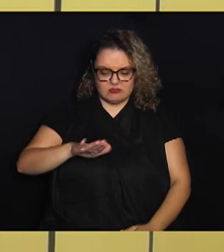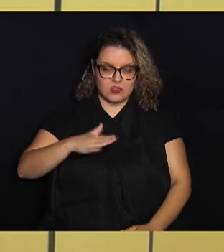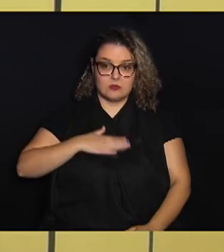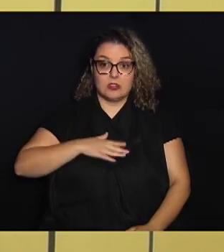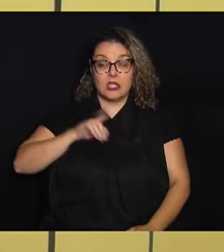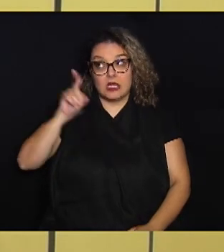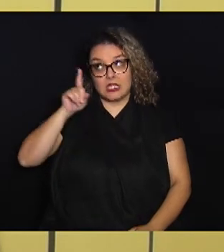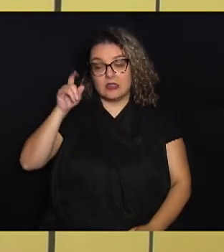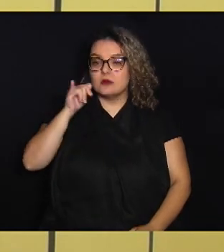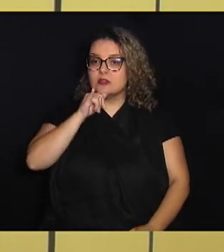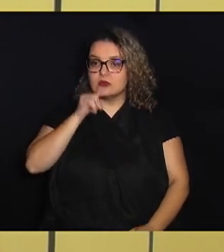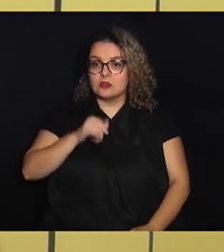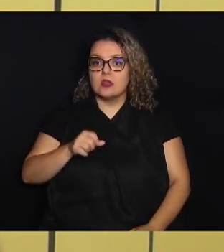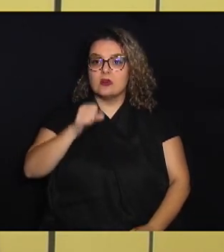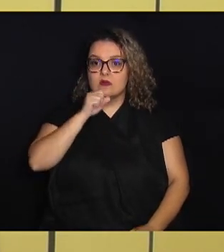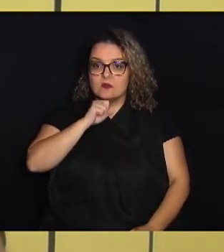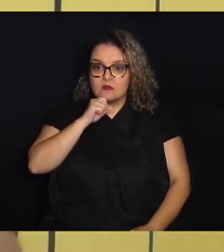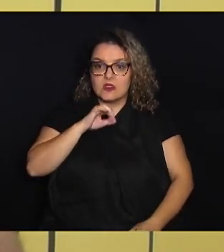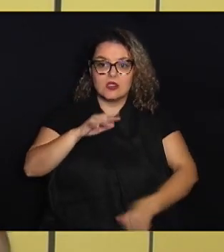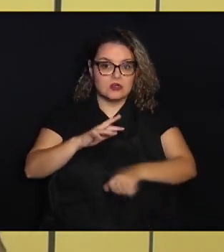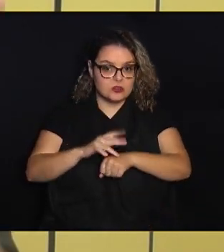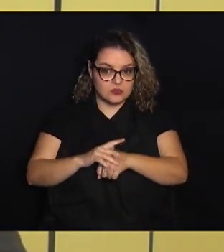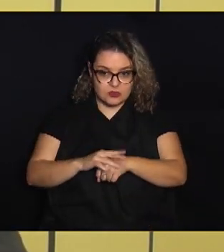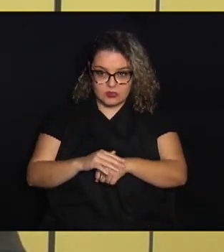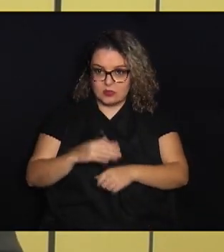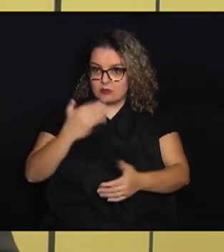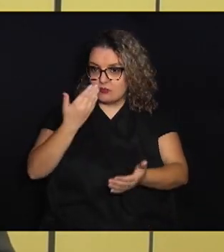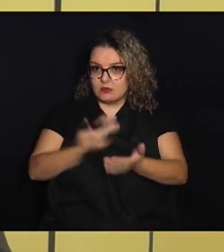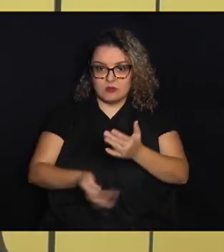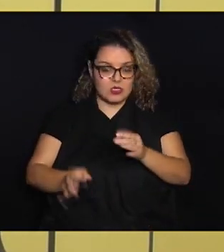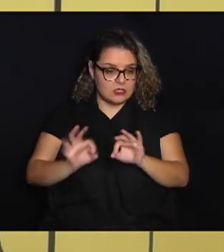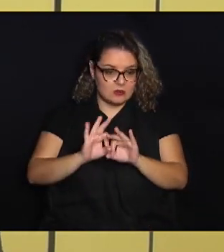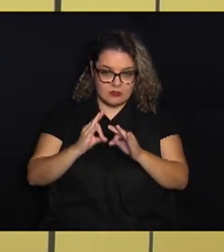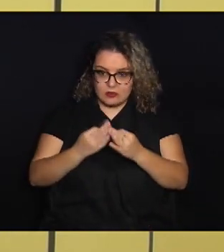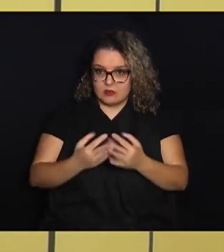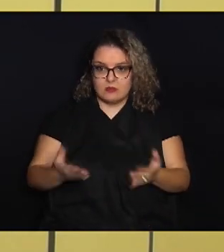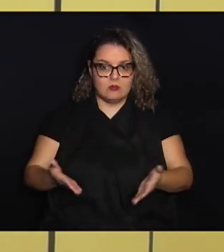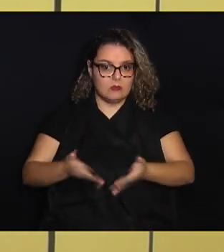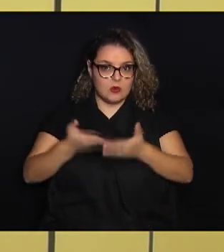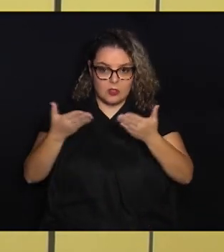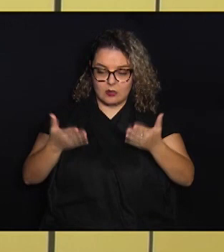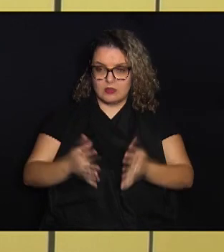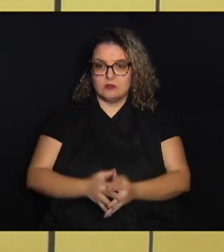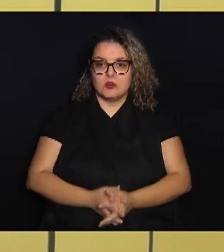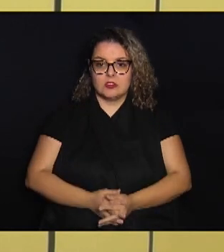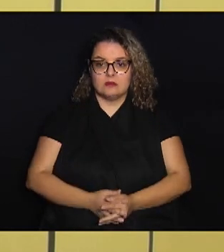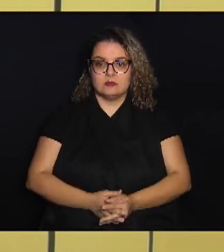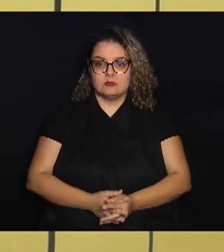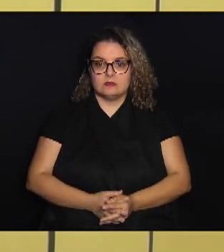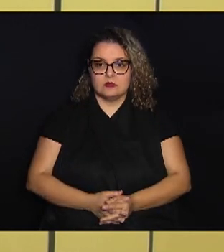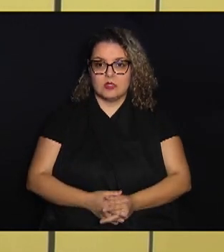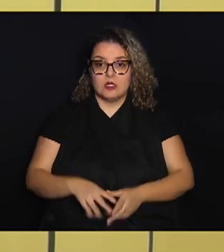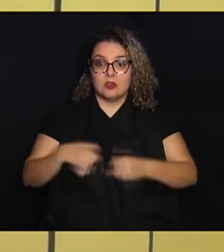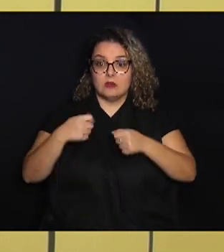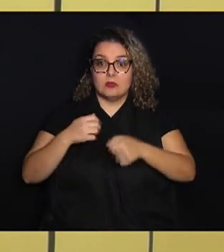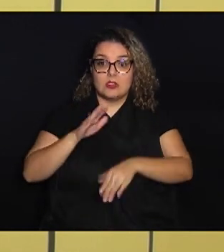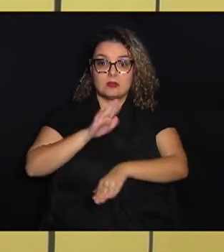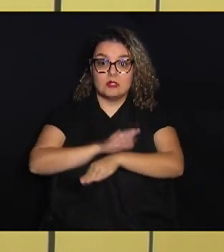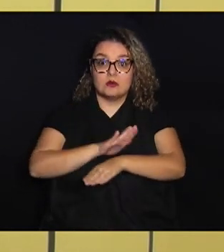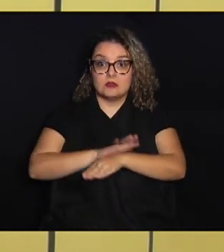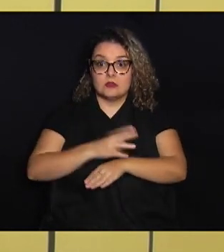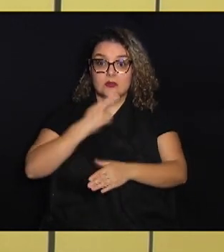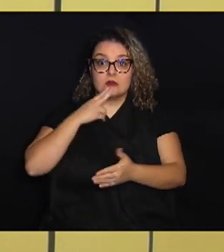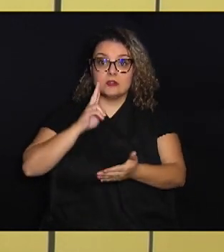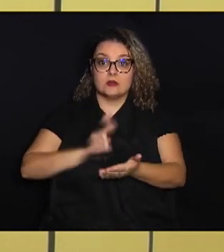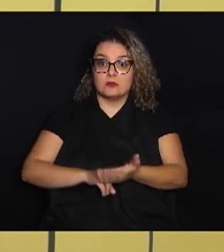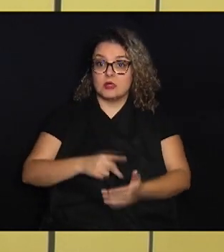Itália, velho, doente, perdeu a família, pobre. E ele precisava de ajuda, ele mandou cartas